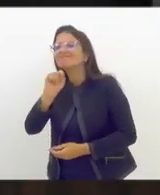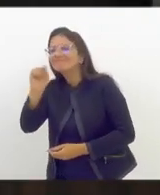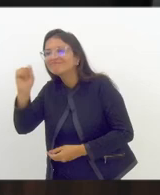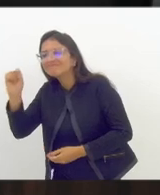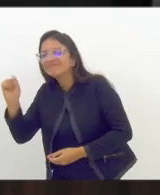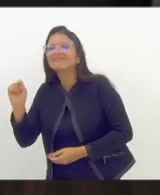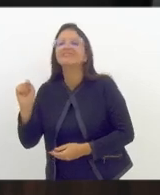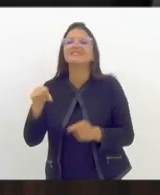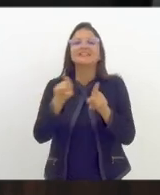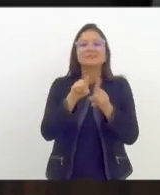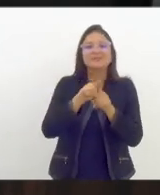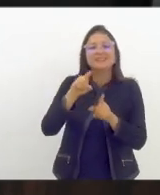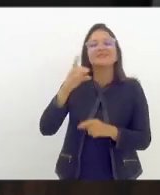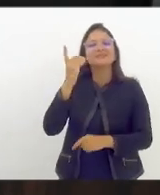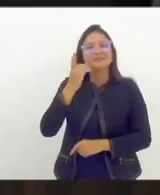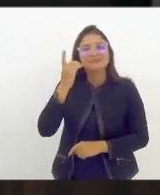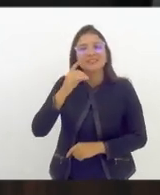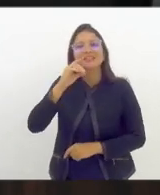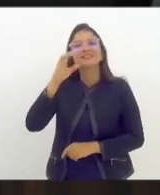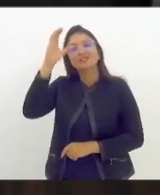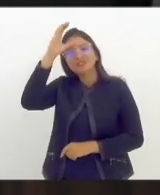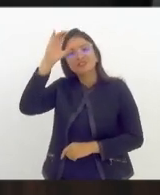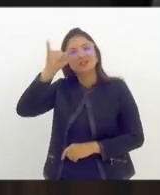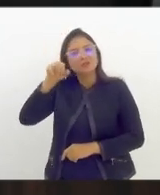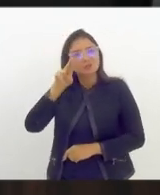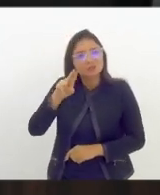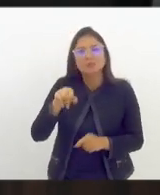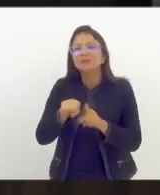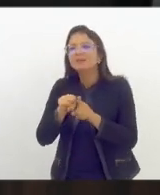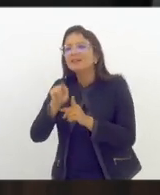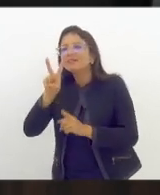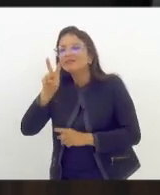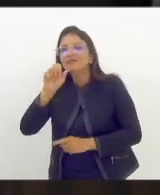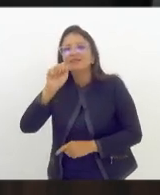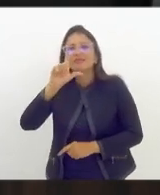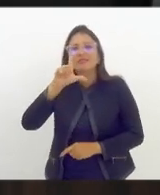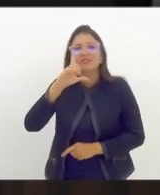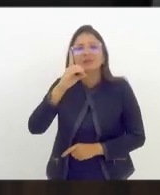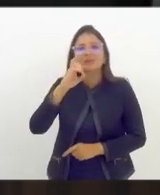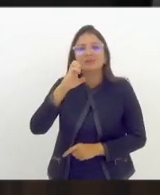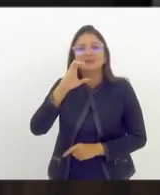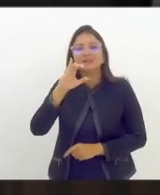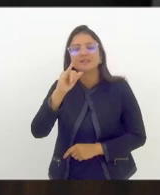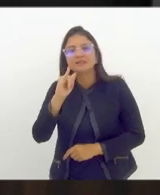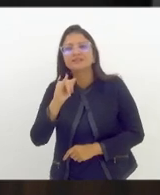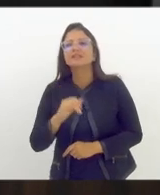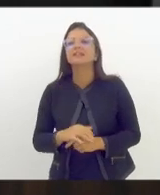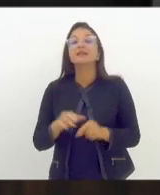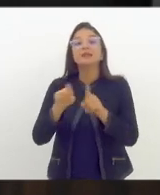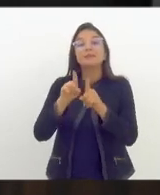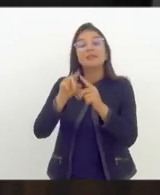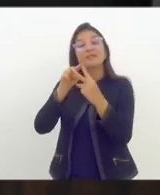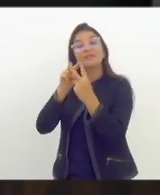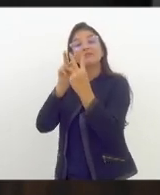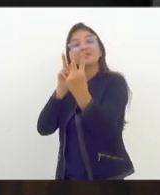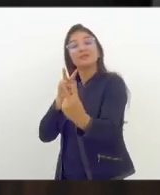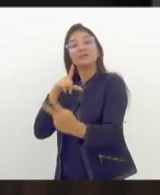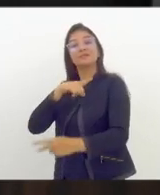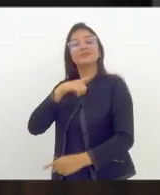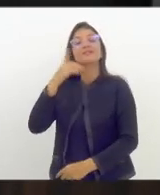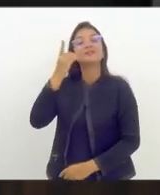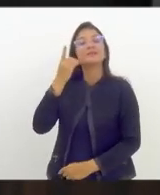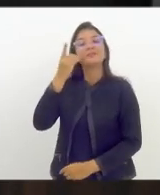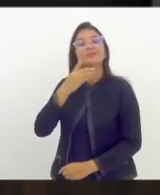querida deputada Tia Ju, deputado Valdeci da Saúde, online nosso querido deputado